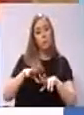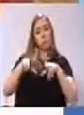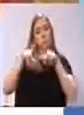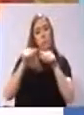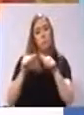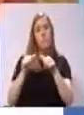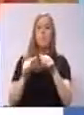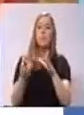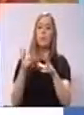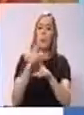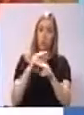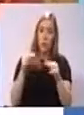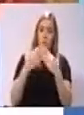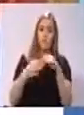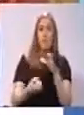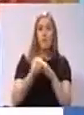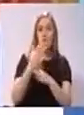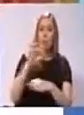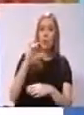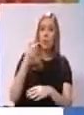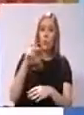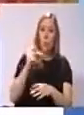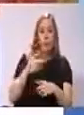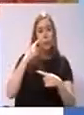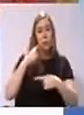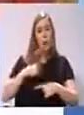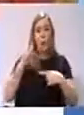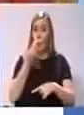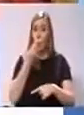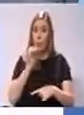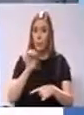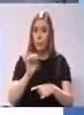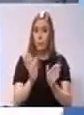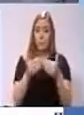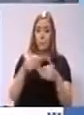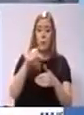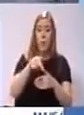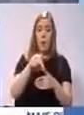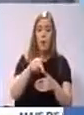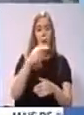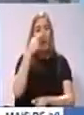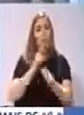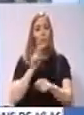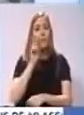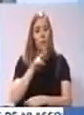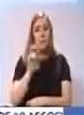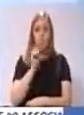com a criação de há cerca de 18 anos da Mostra Gastronómica, dentro do recinto, quem nos visita